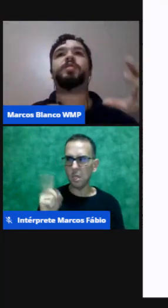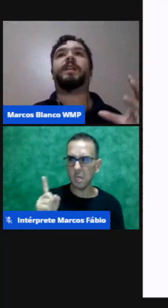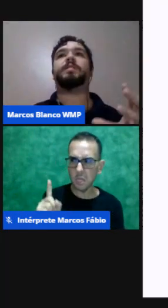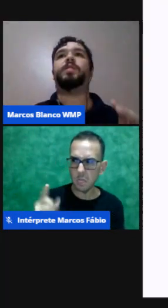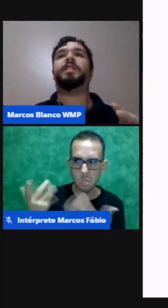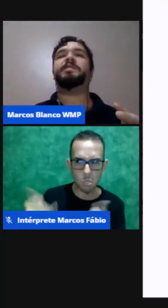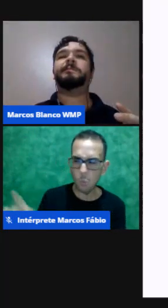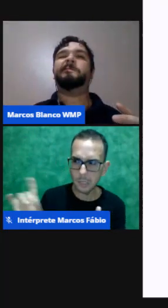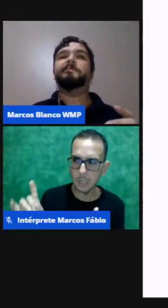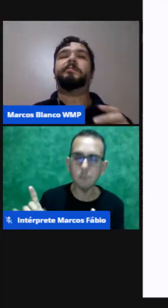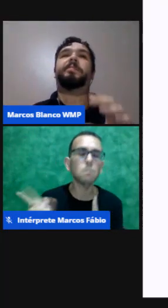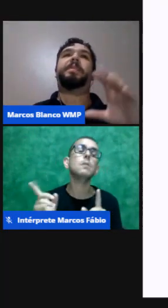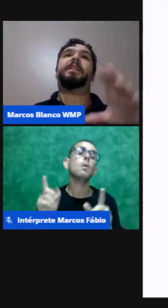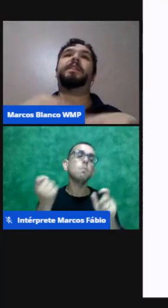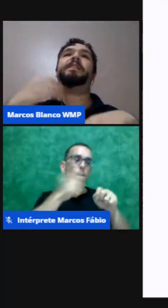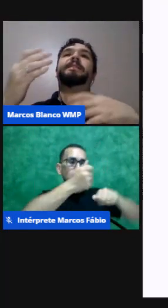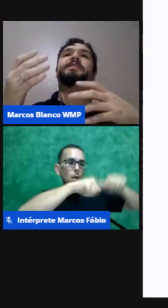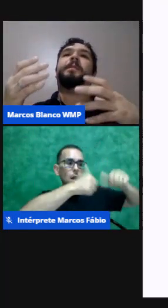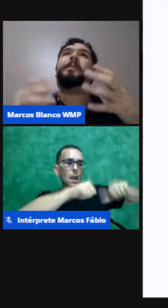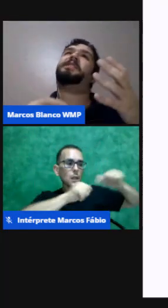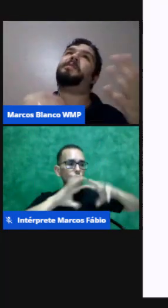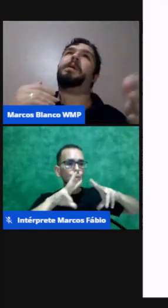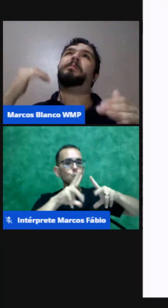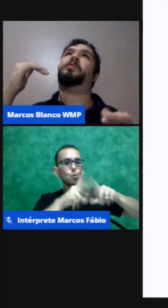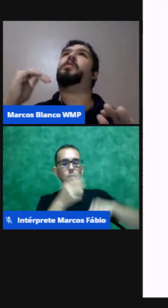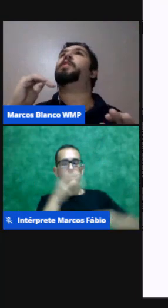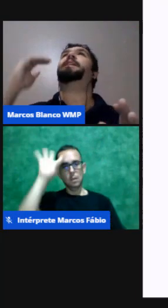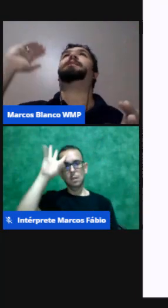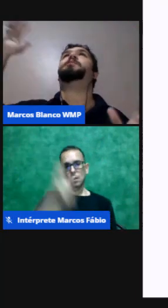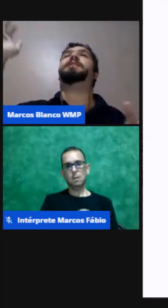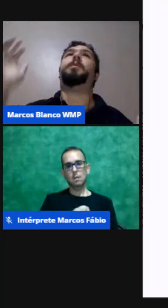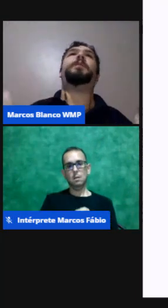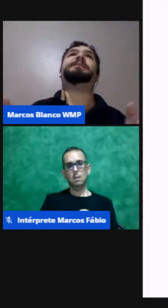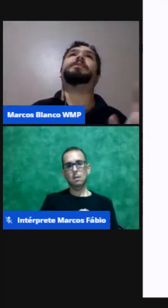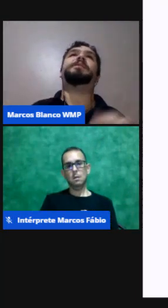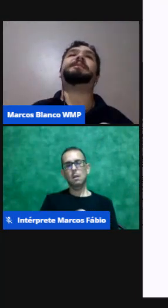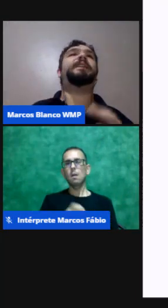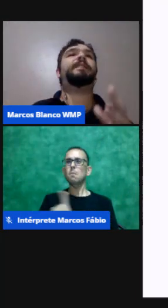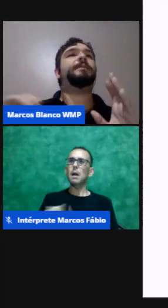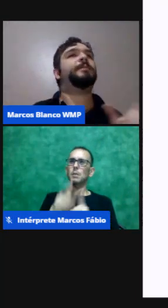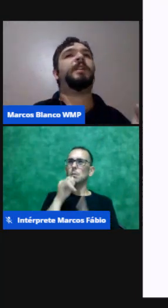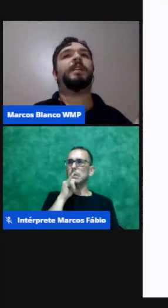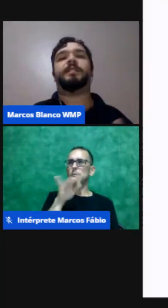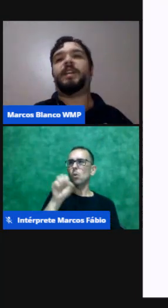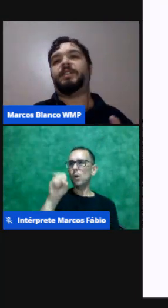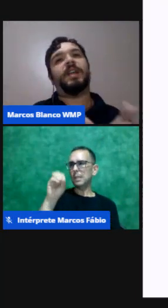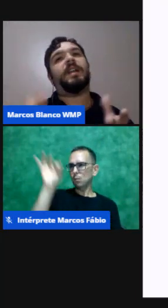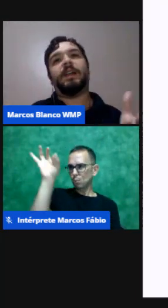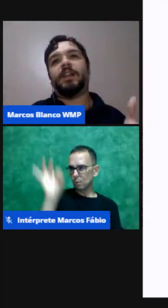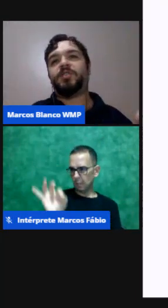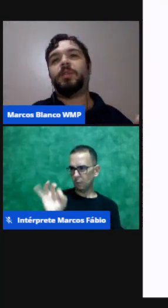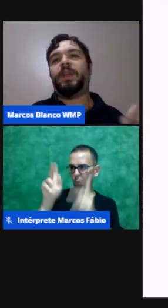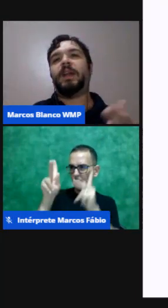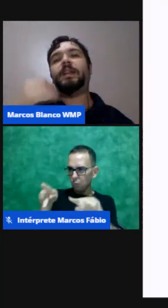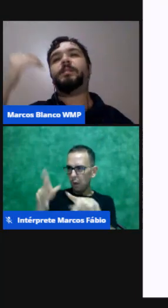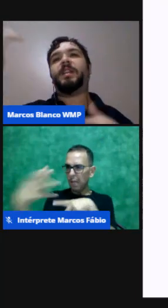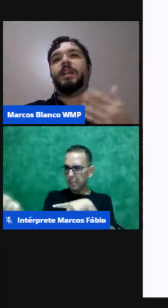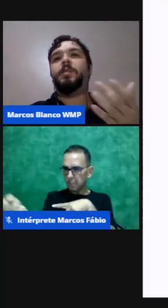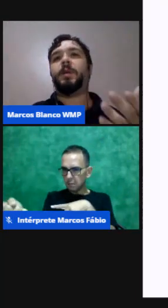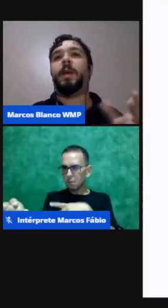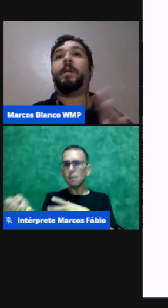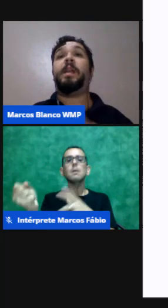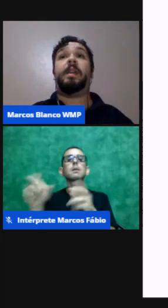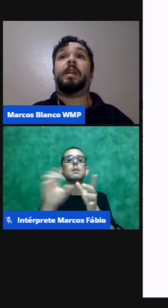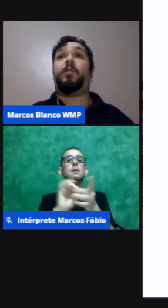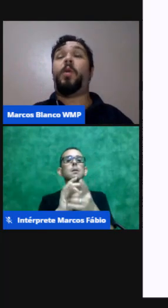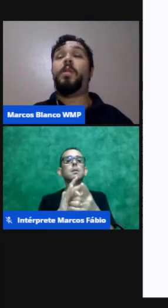analisar todos os outros fatores e decidir. Mas se 80% da população não aceita, gente, claro que a gente não liberaria